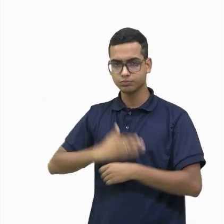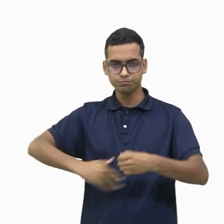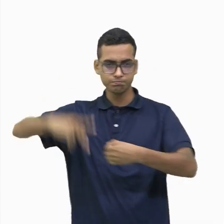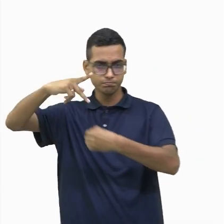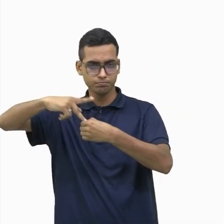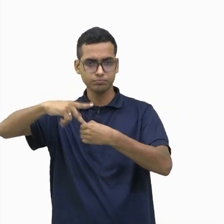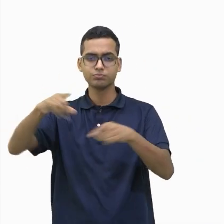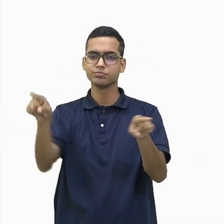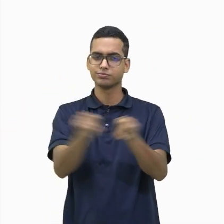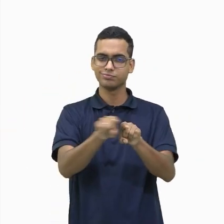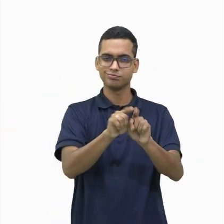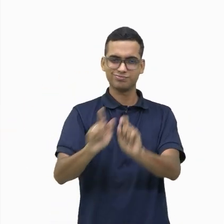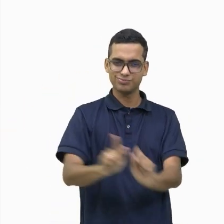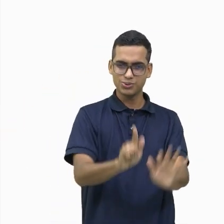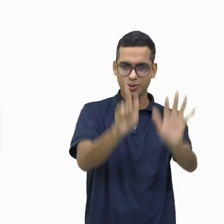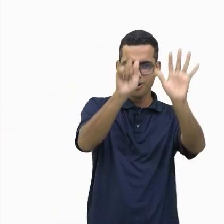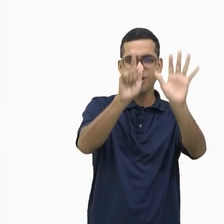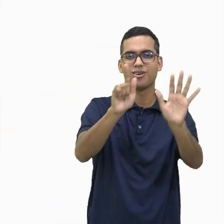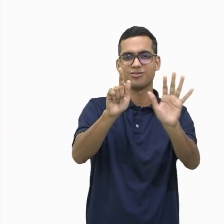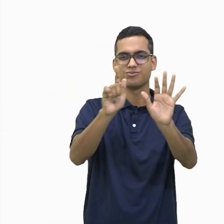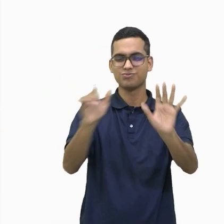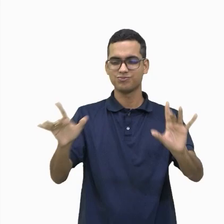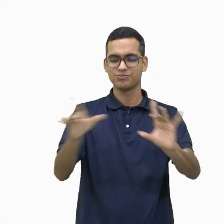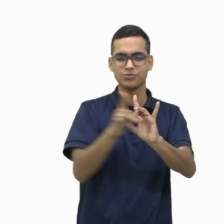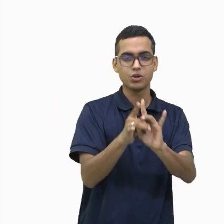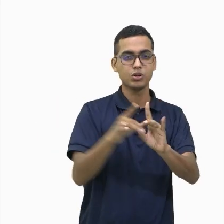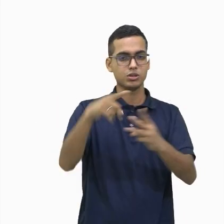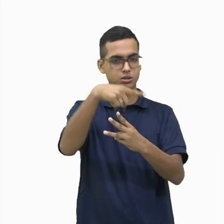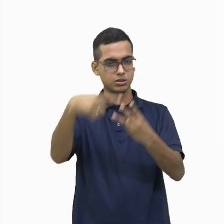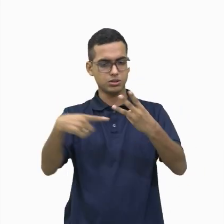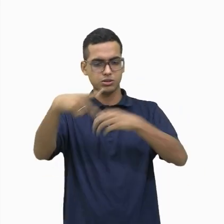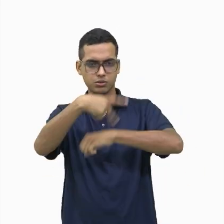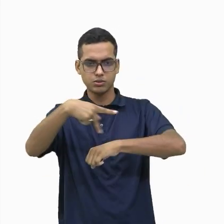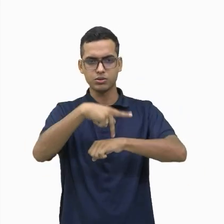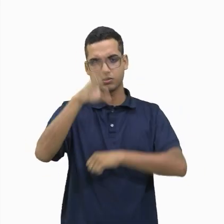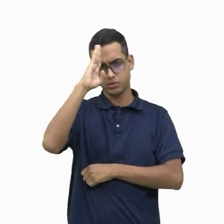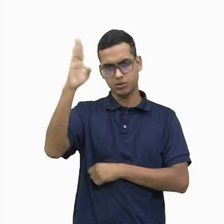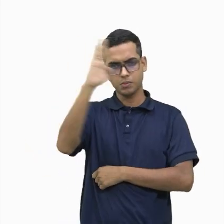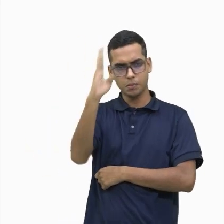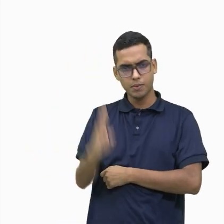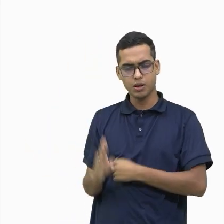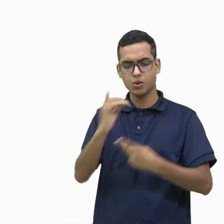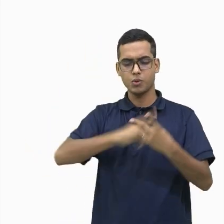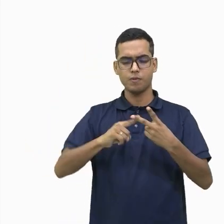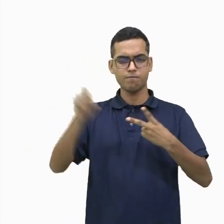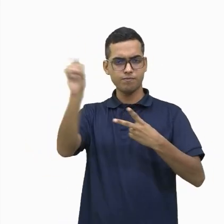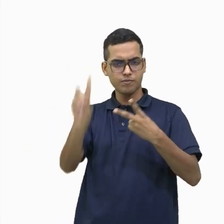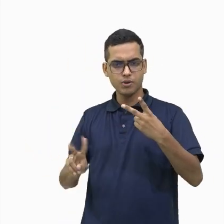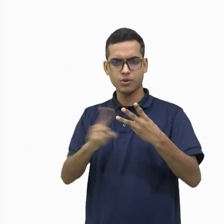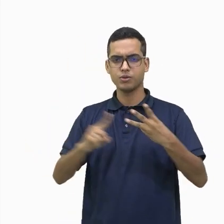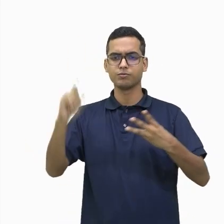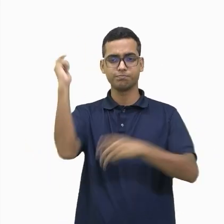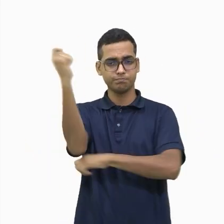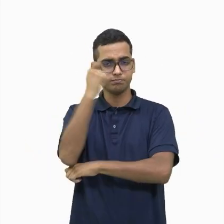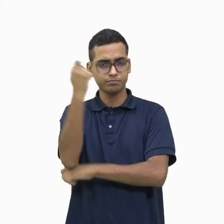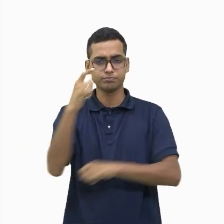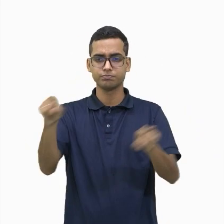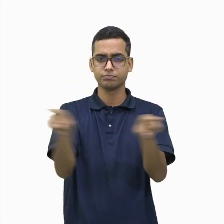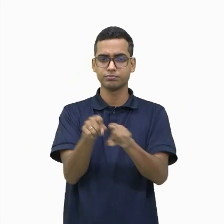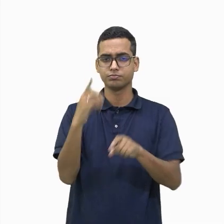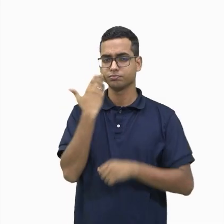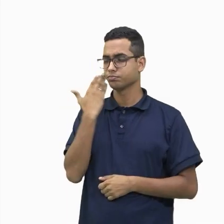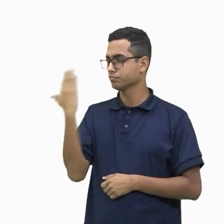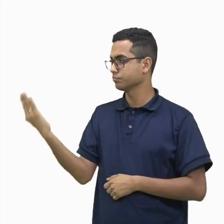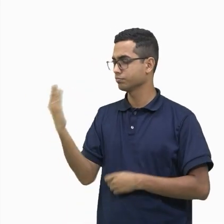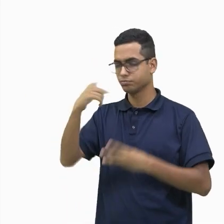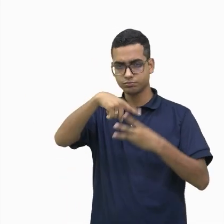e, consequentemente, o gás natural. Esses três países, o Brasil, a Venezuela e a Argentina